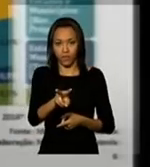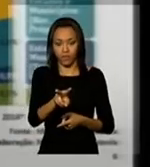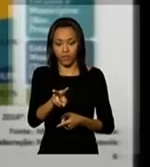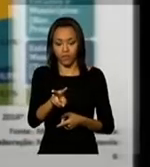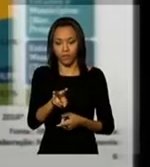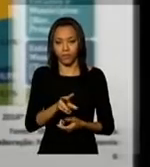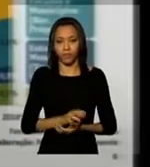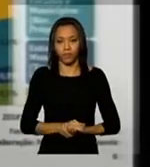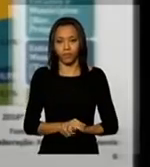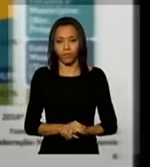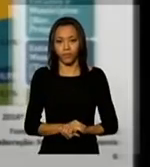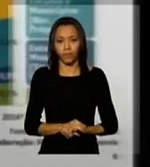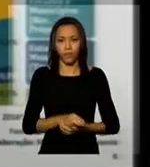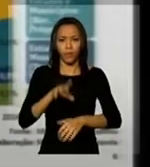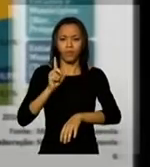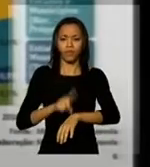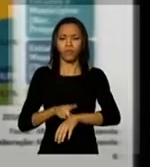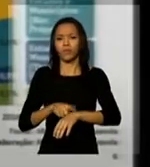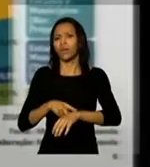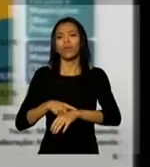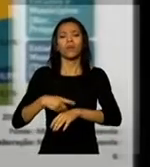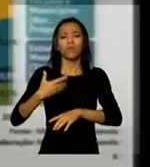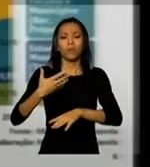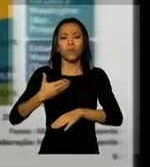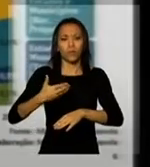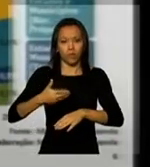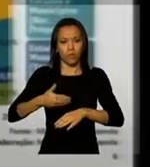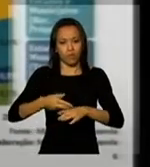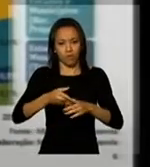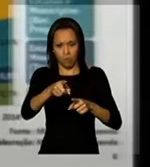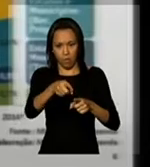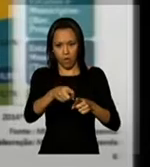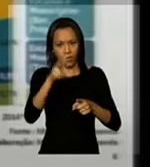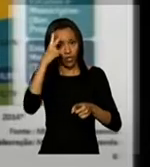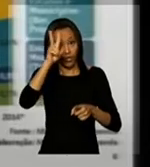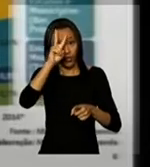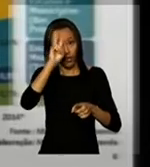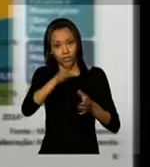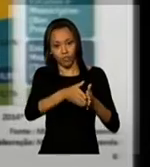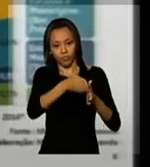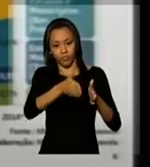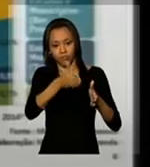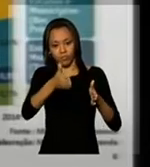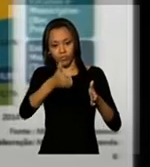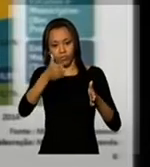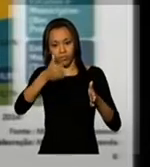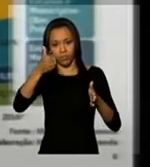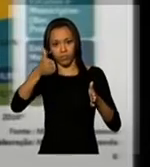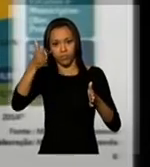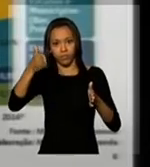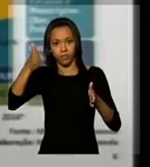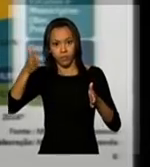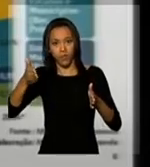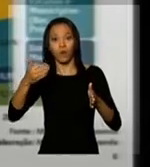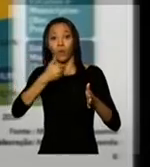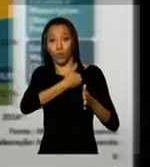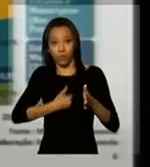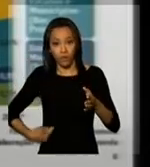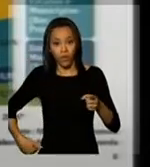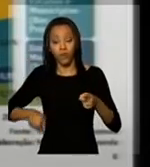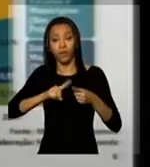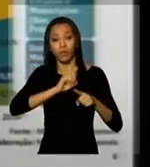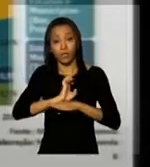longo do tempo, uma trajetória de crescimento, aí são governo, central, estados e municípios,